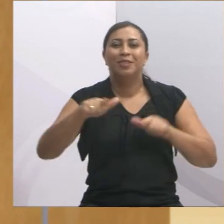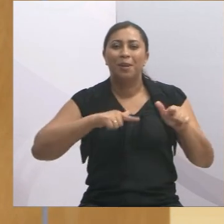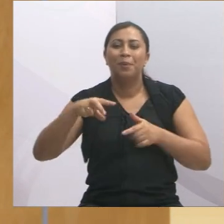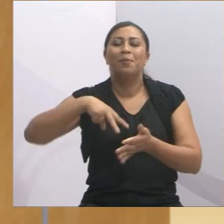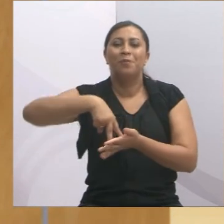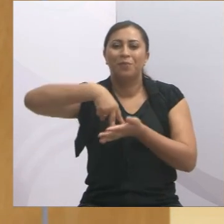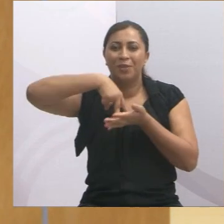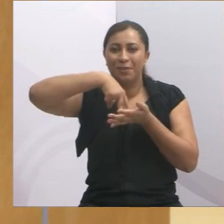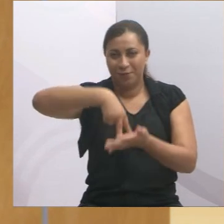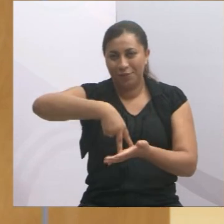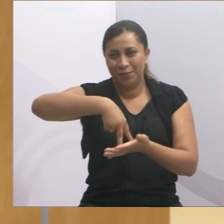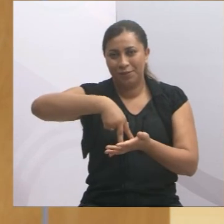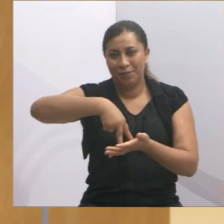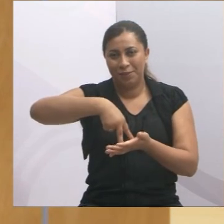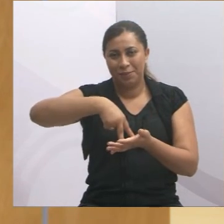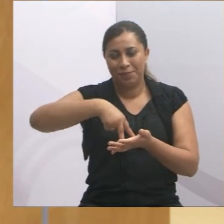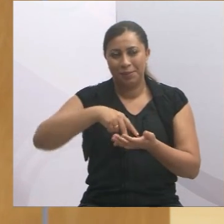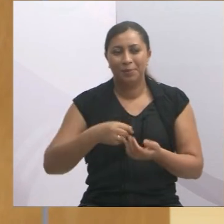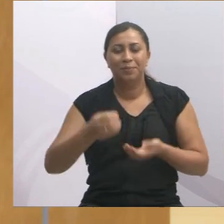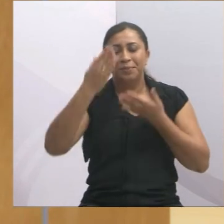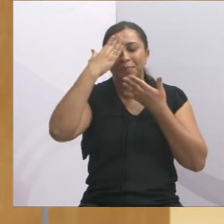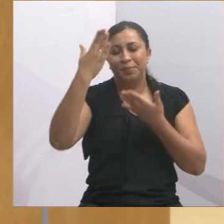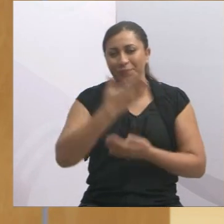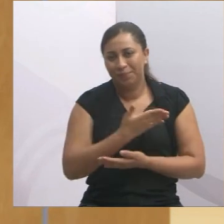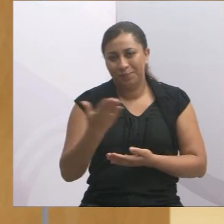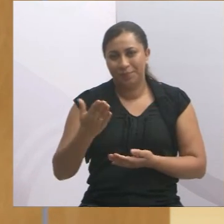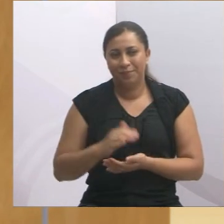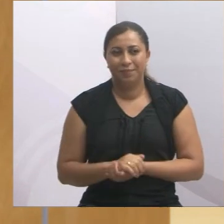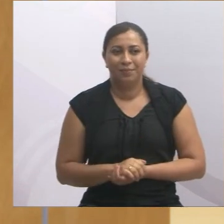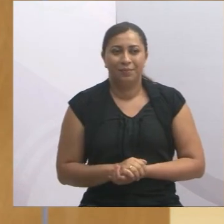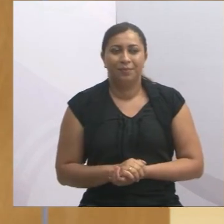firme e forte, junto com o Valmir do Meia Lua aí, meu, muito obrigado a todos.